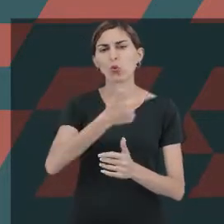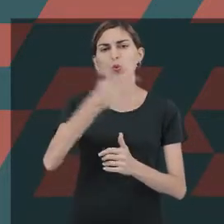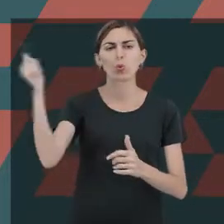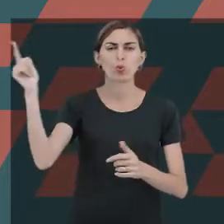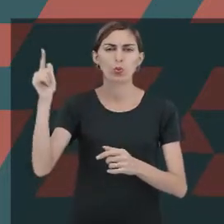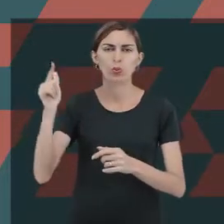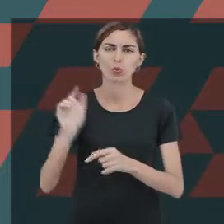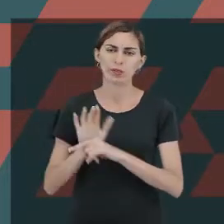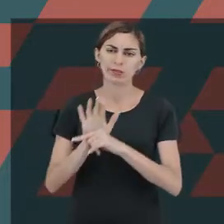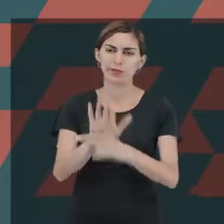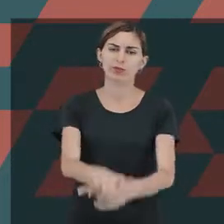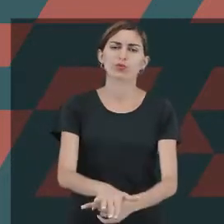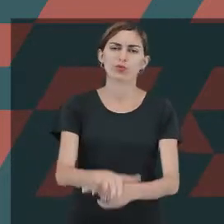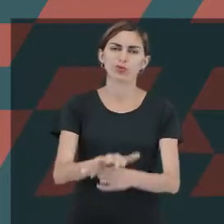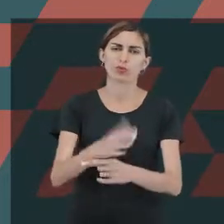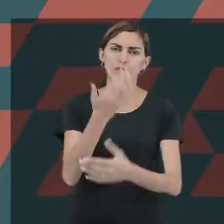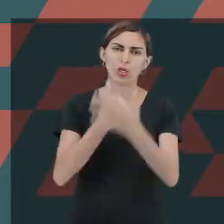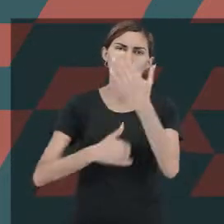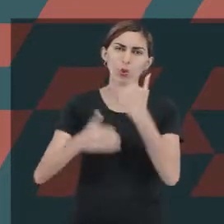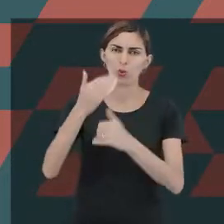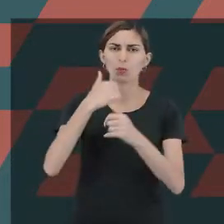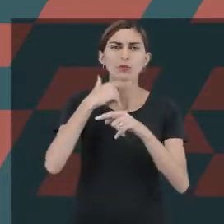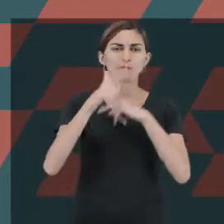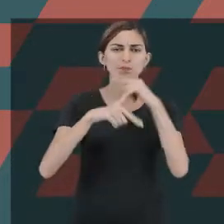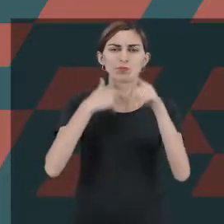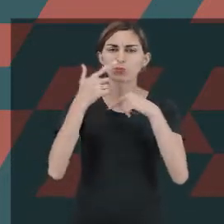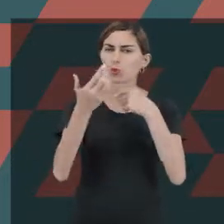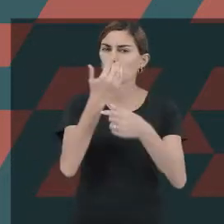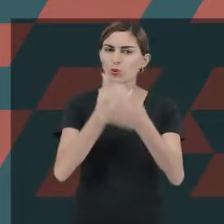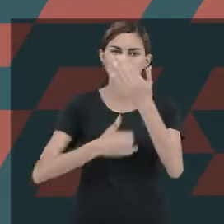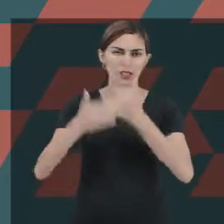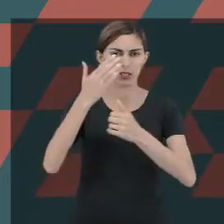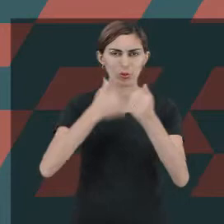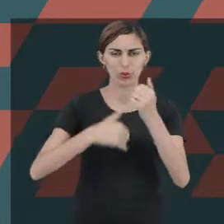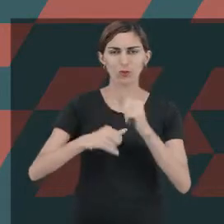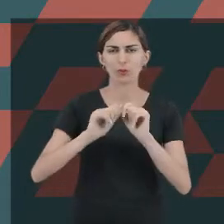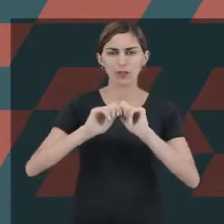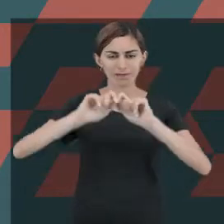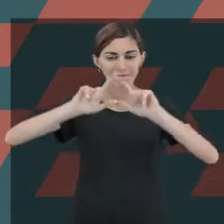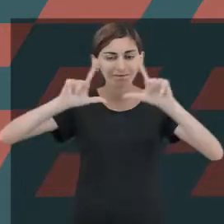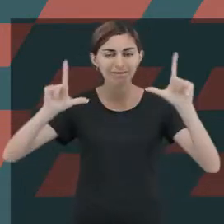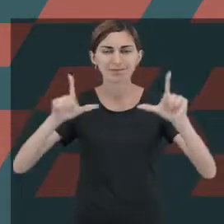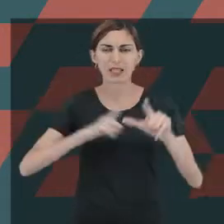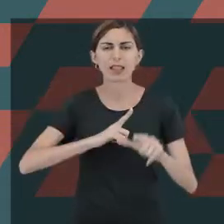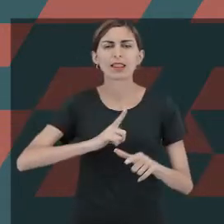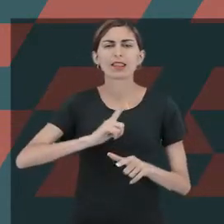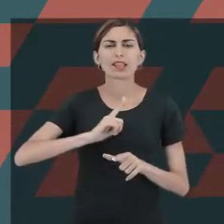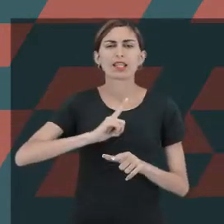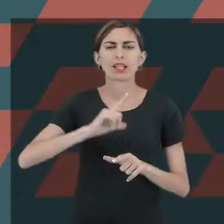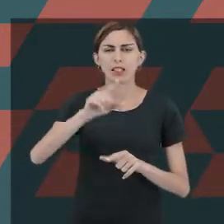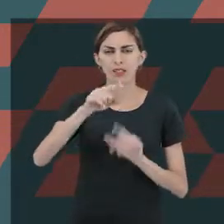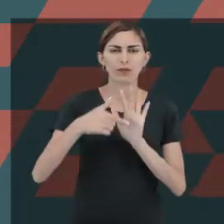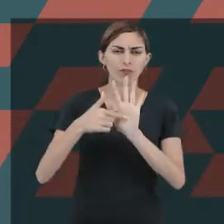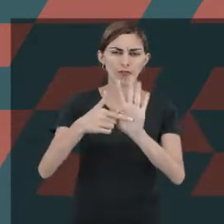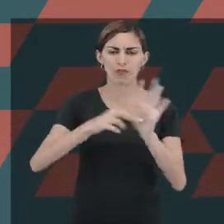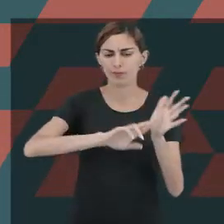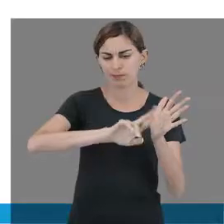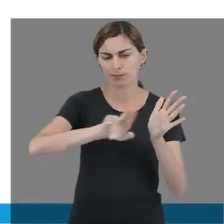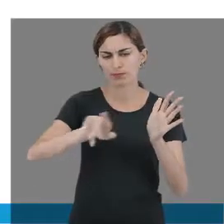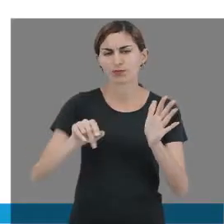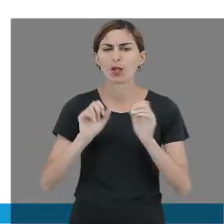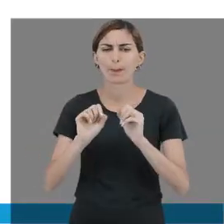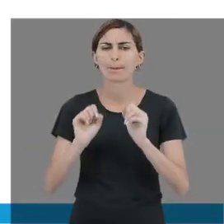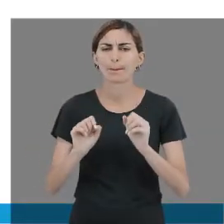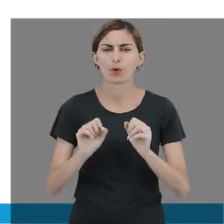que o risco é muito grande e ela precisa realmente de uma via exclusiva alternativa, sem contraindicada totalmente a alimentação pela boca, pelo risco